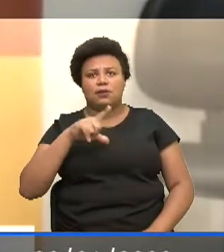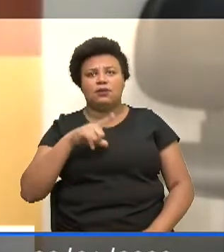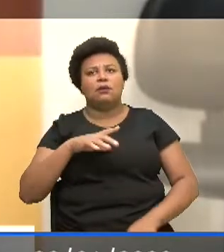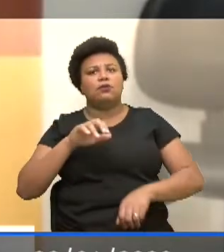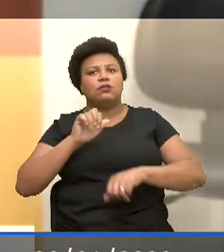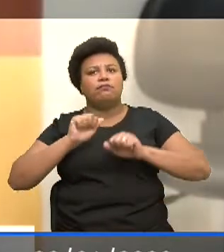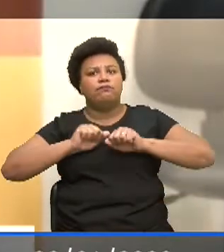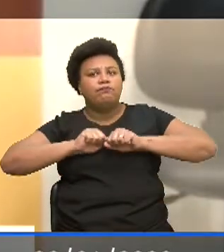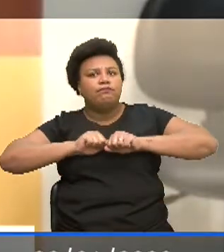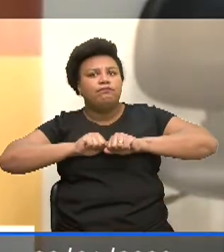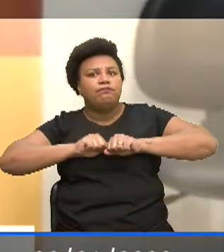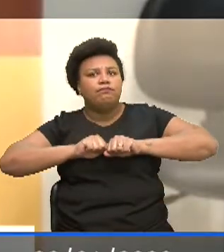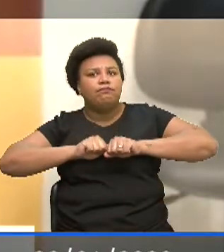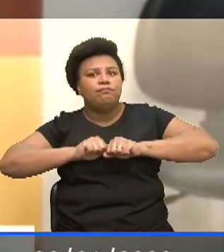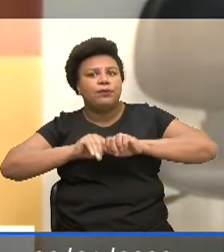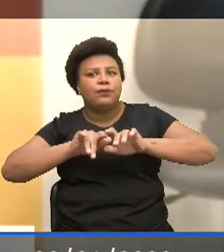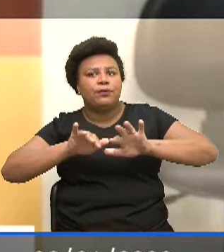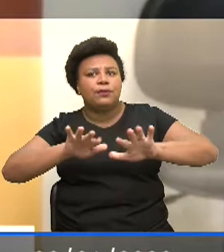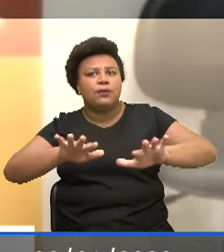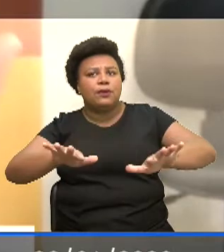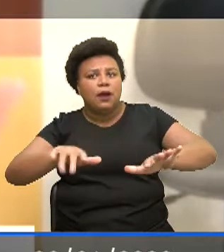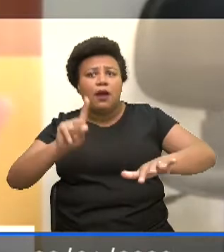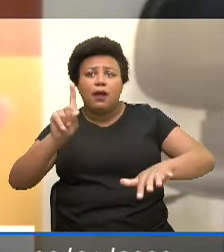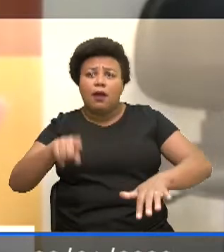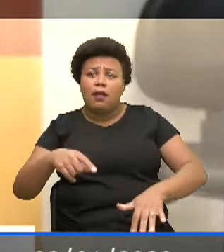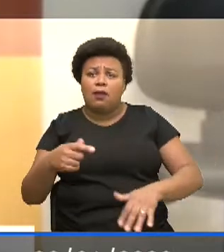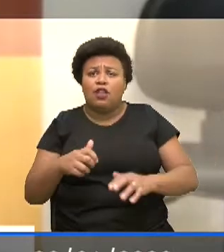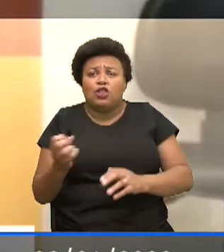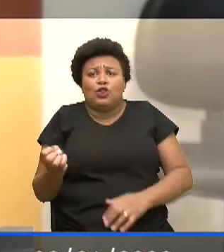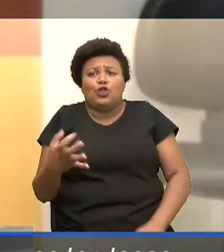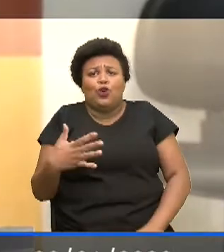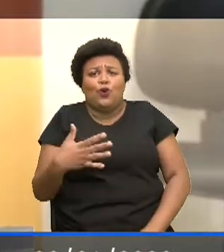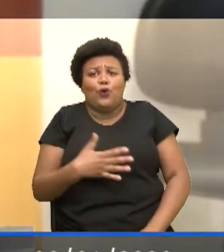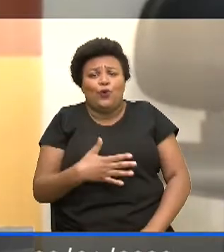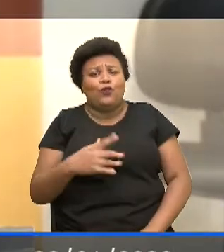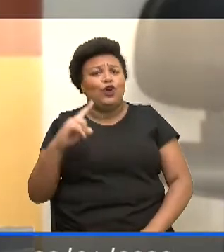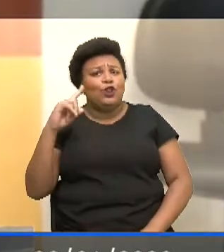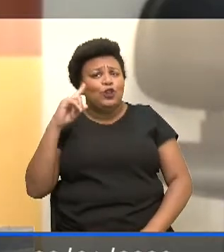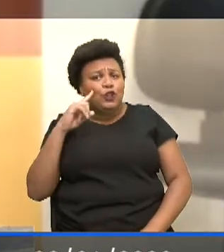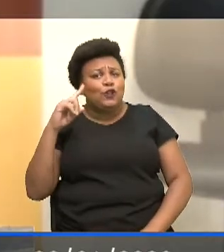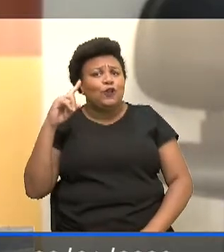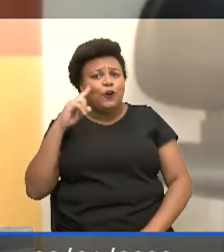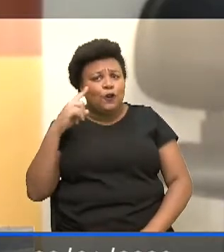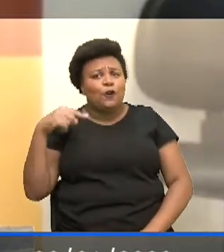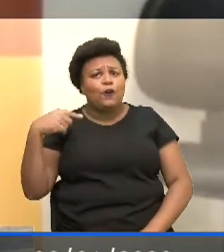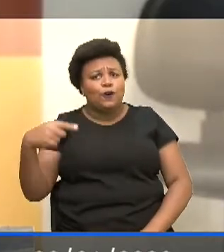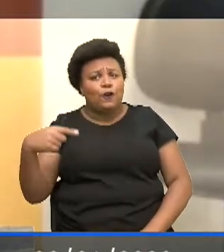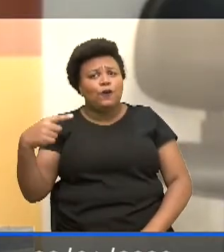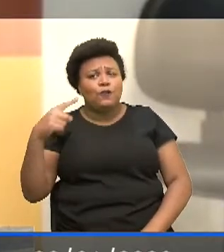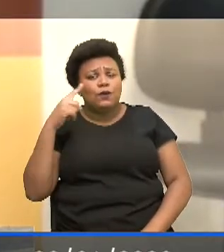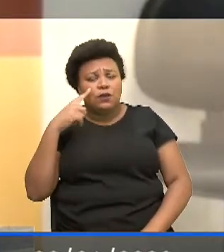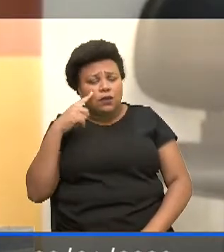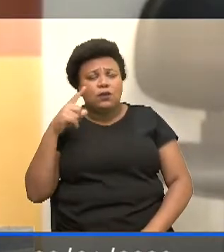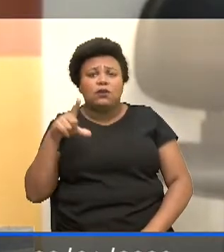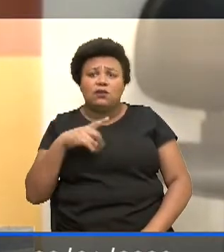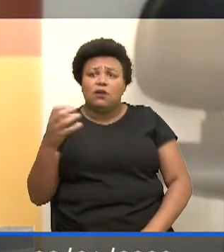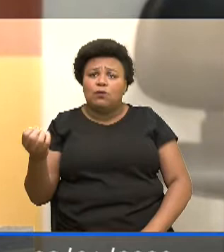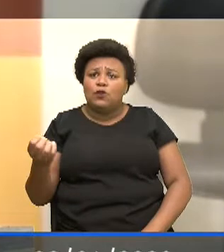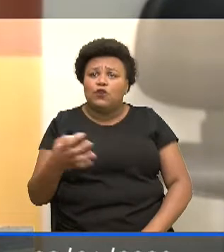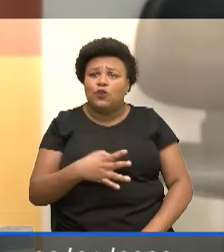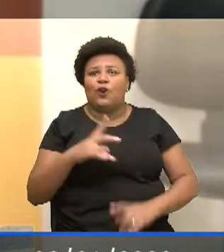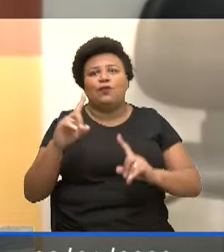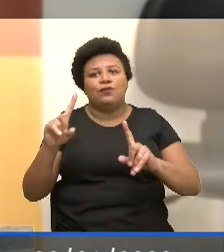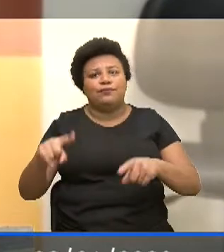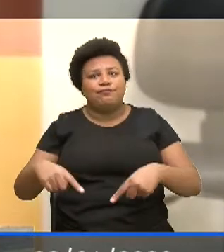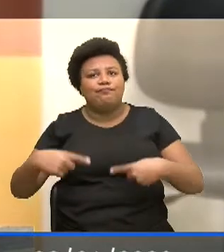epidemia, né, que é nova, né, a cada dia nós temos que enfrentar novos